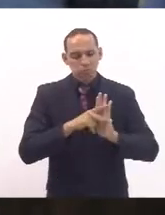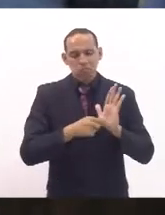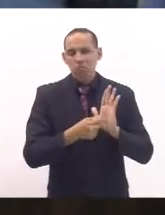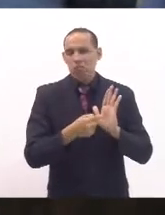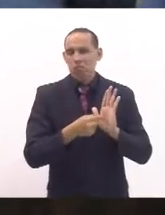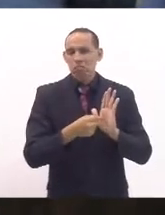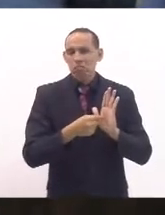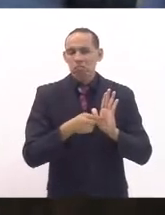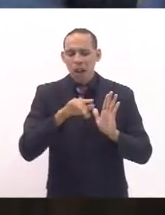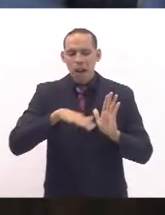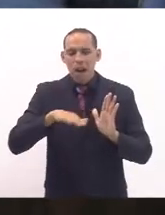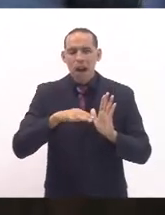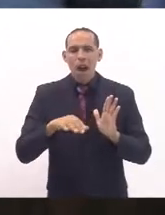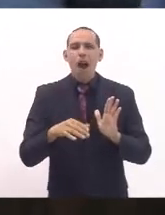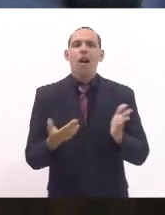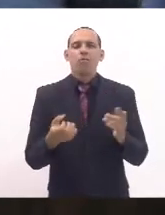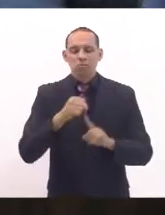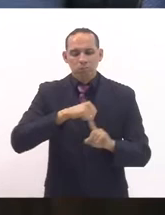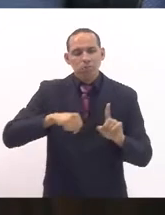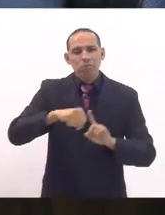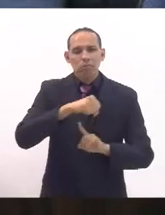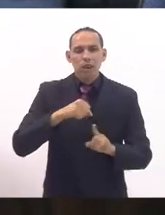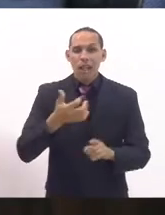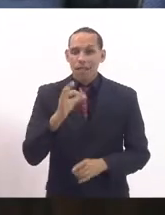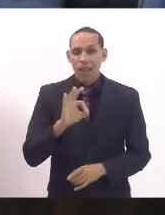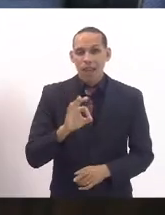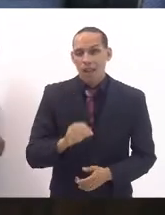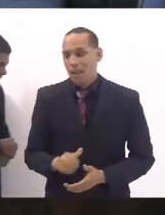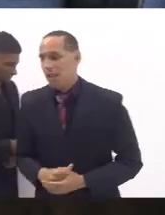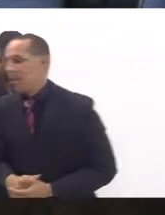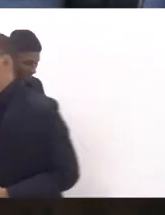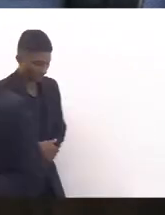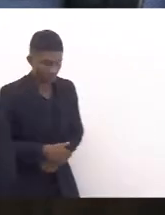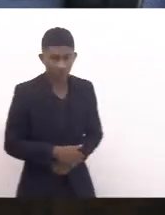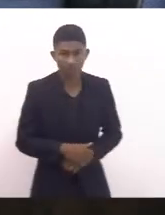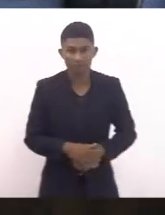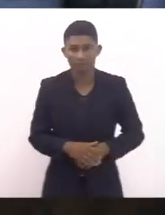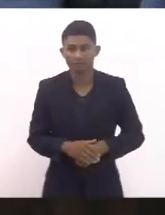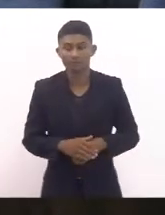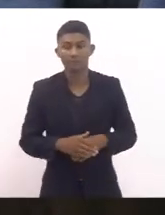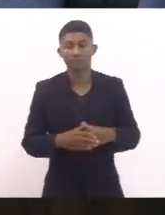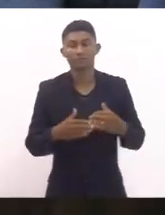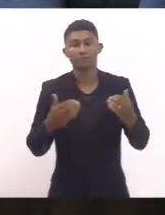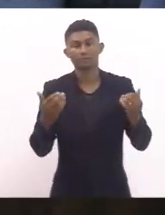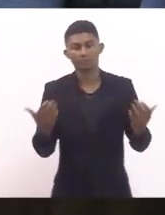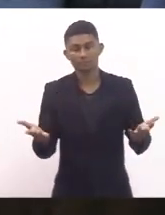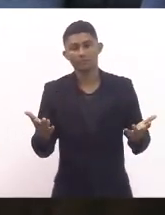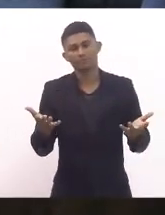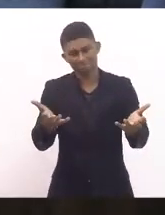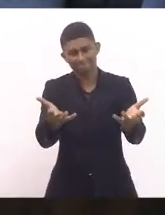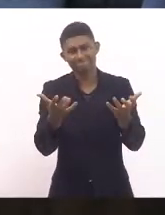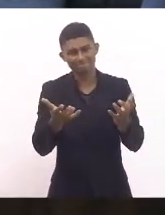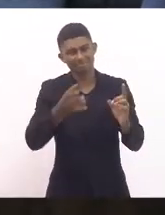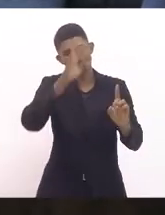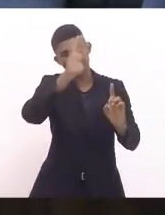área social. São 10 projetos, e eu estou querendo fazer uma